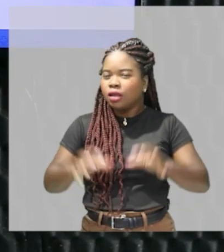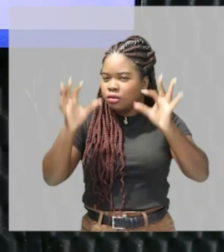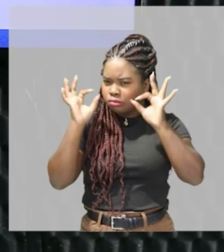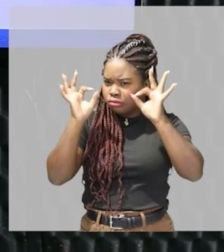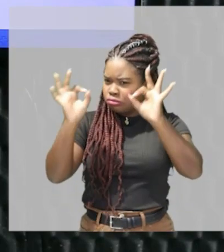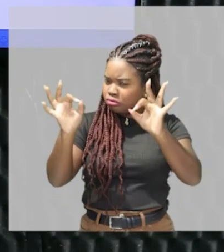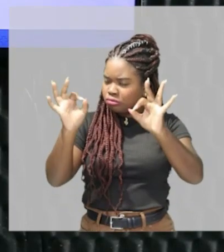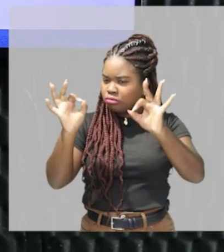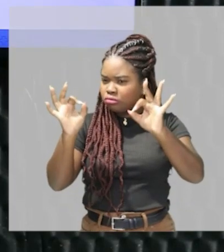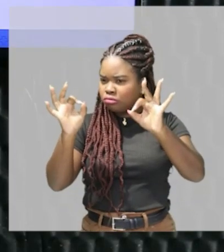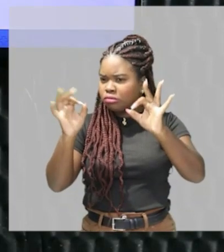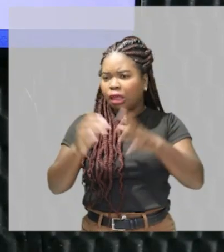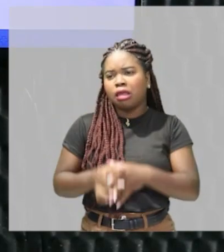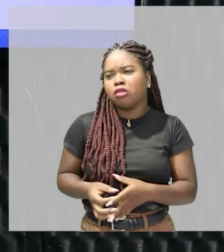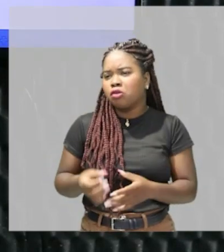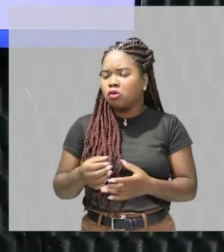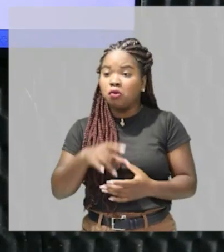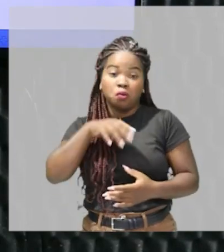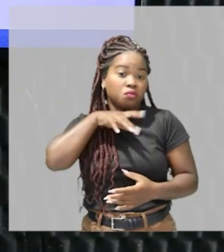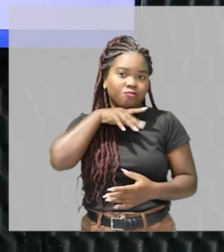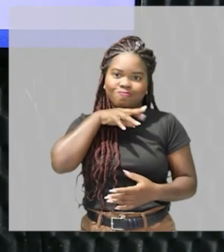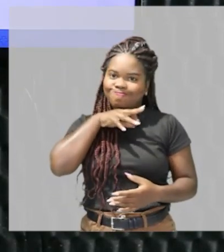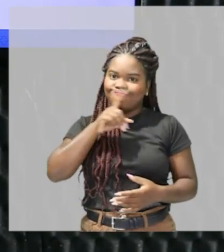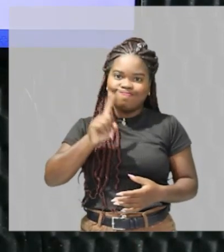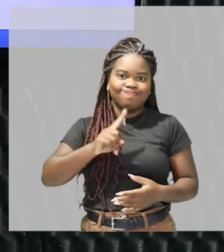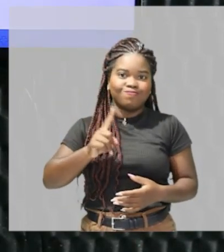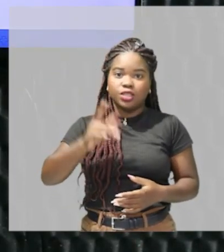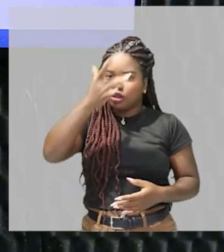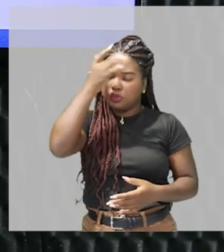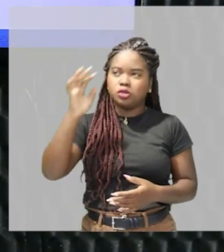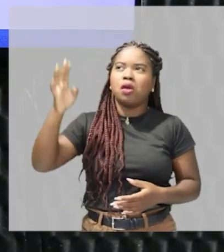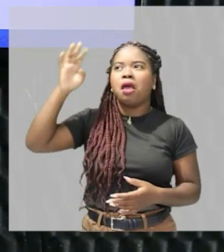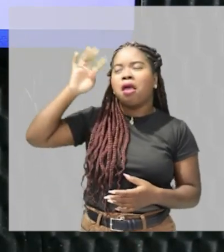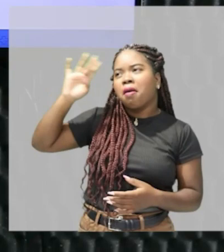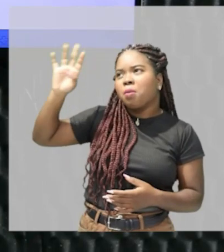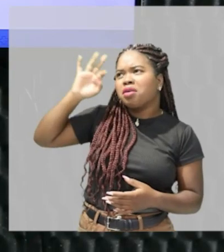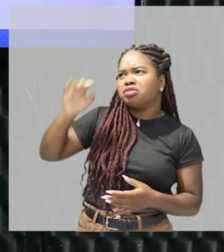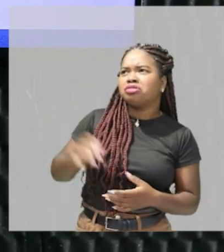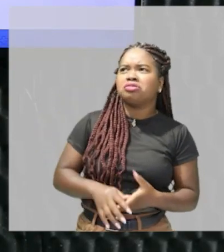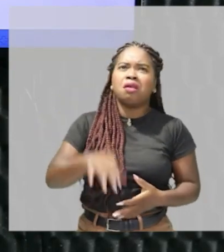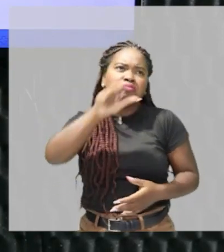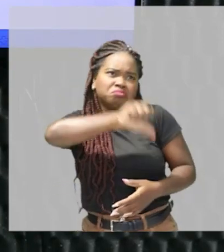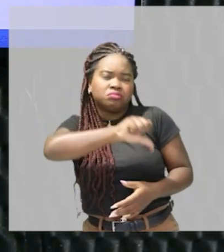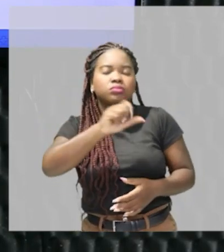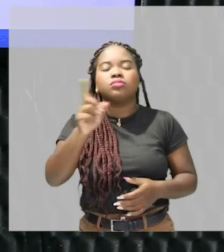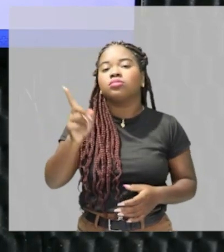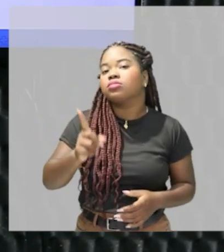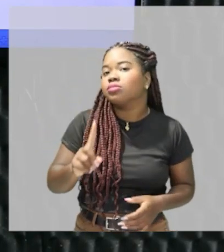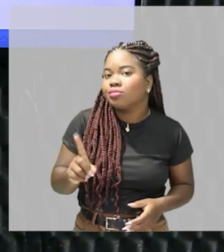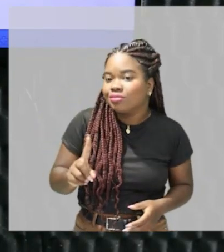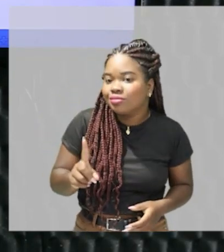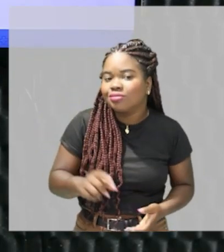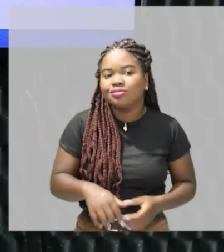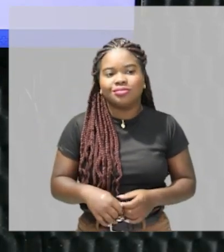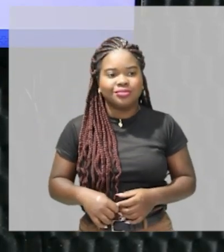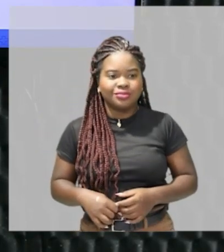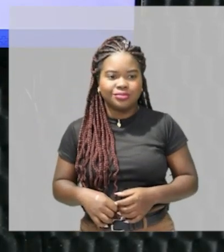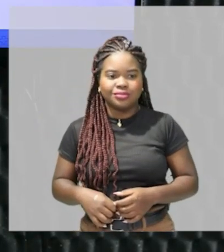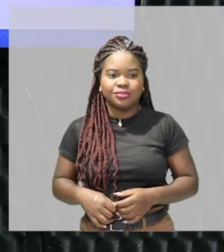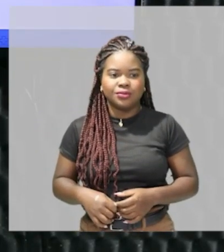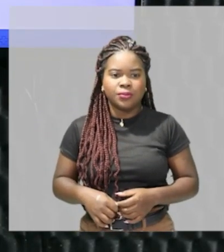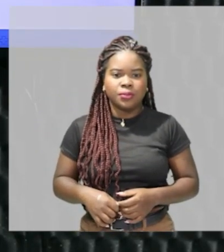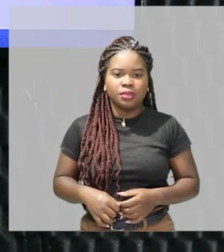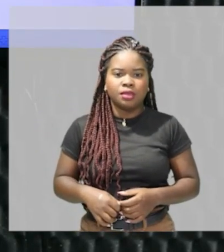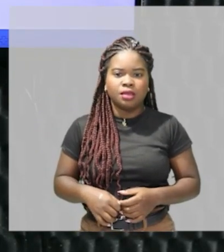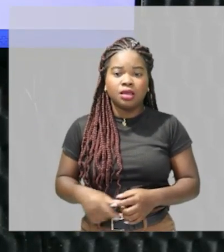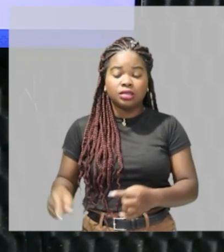que elas não são tão maléficas quanto se imagina. They are competing against other services. Eles